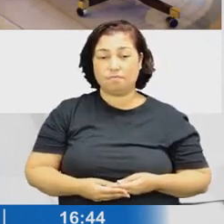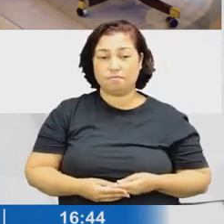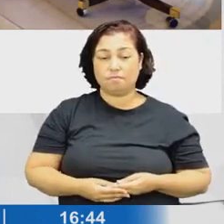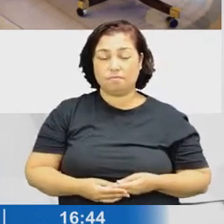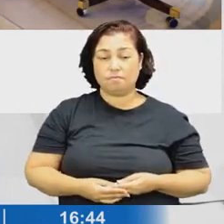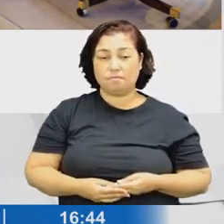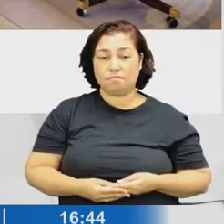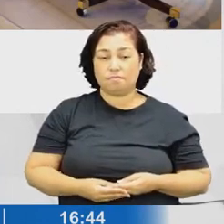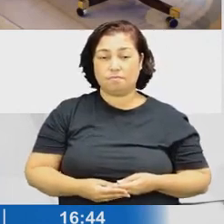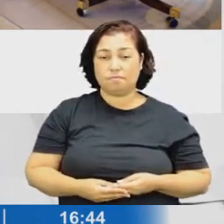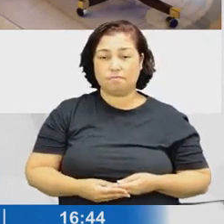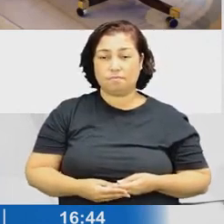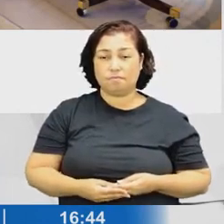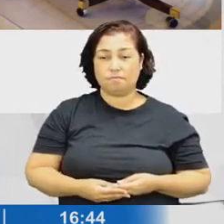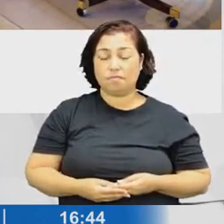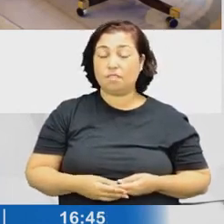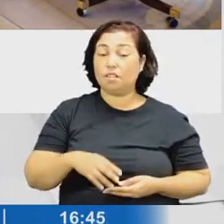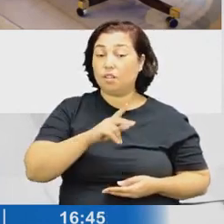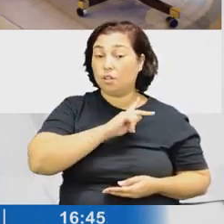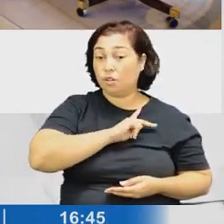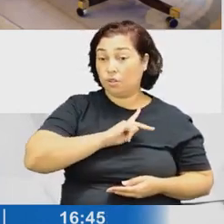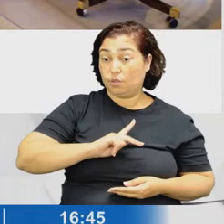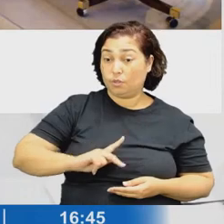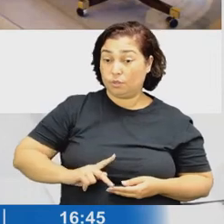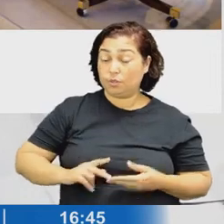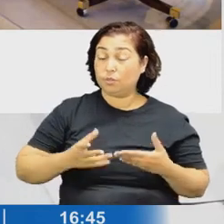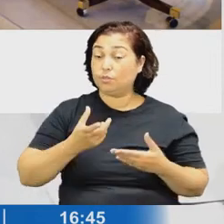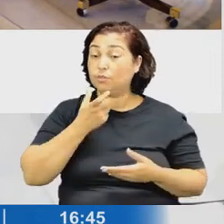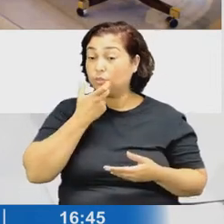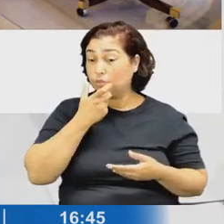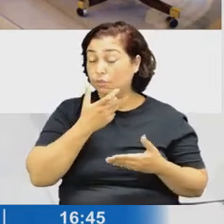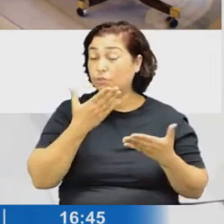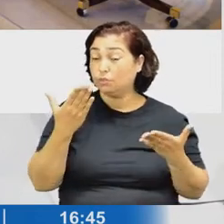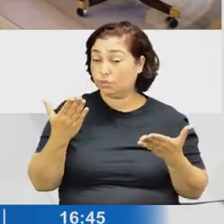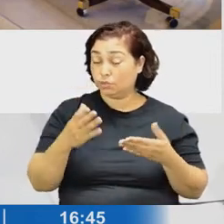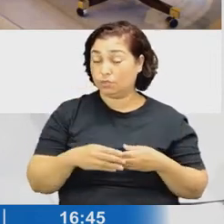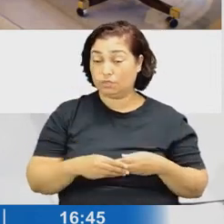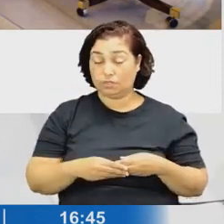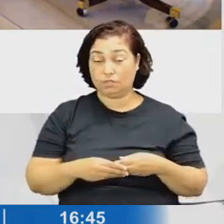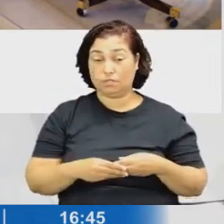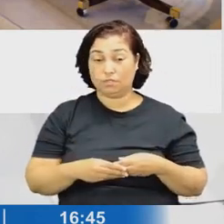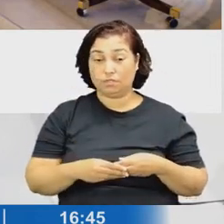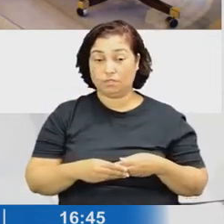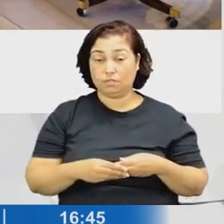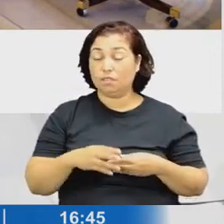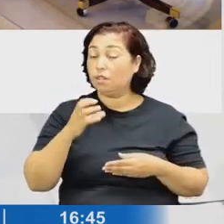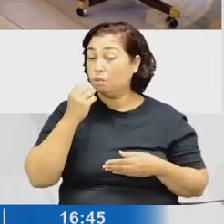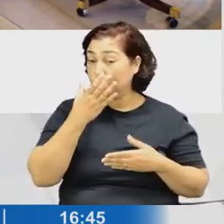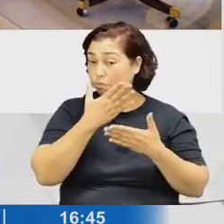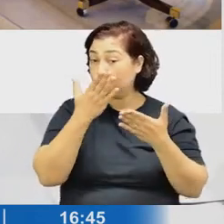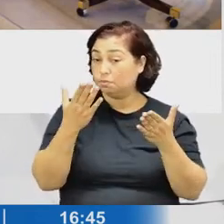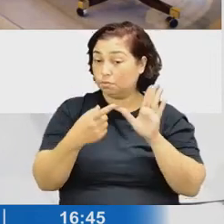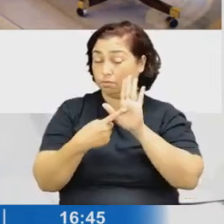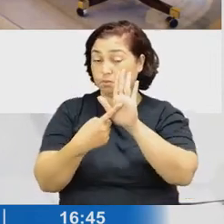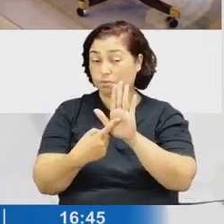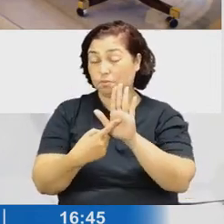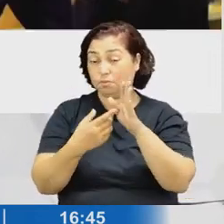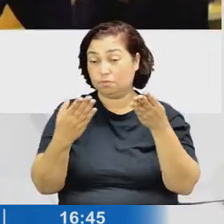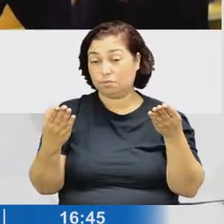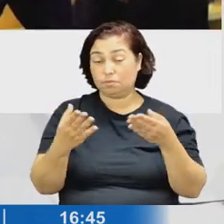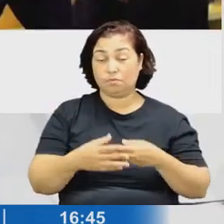isso é o líder do mundo ocidental com o pé na mesa entendeu isso é fantástica essa imagem essa imagem Ó